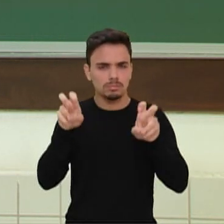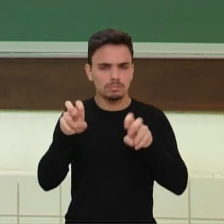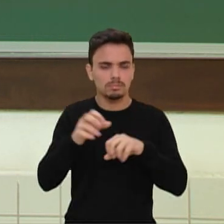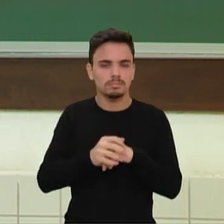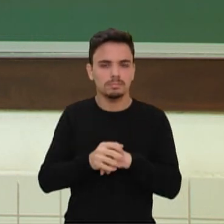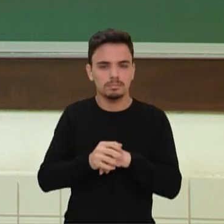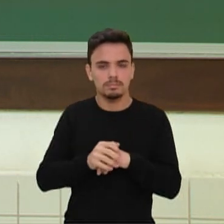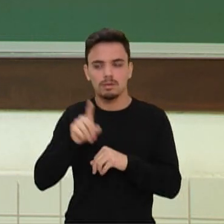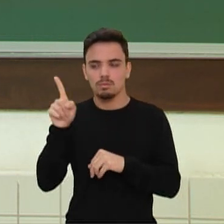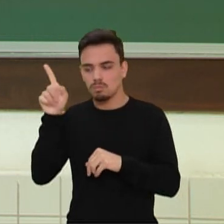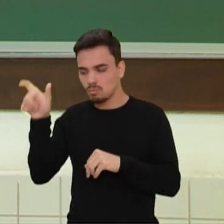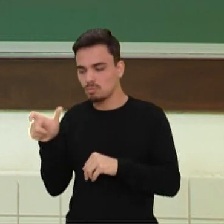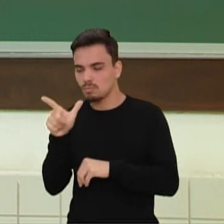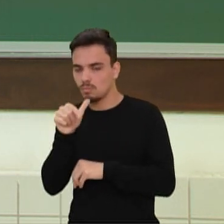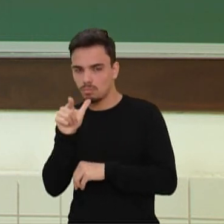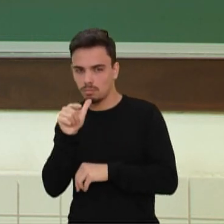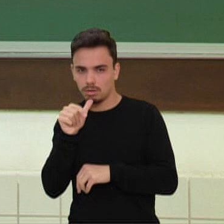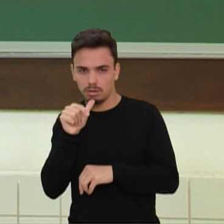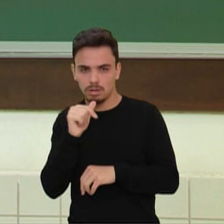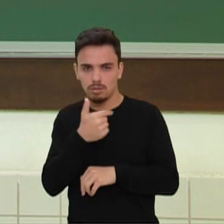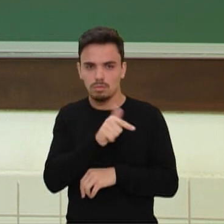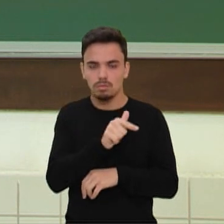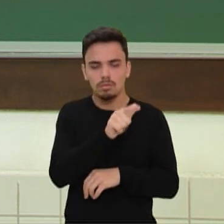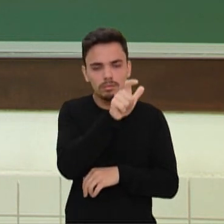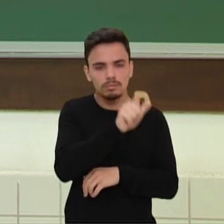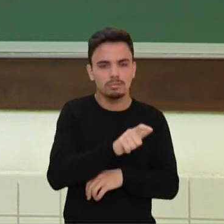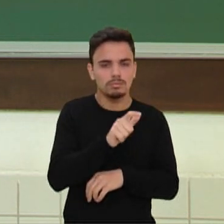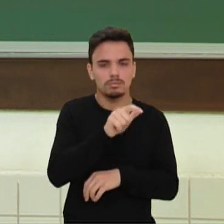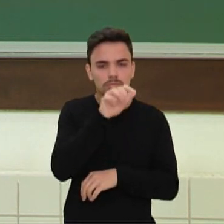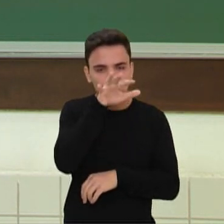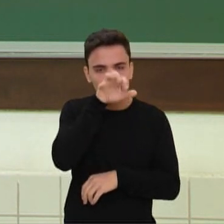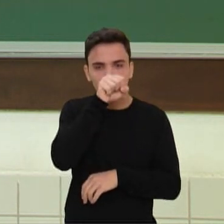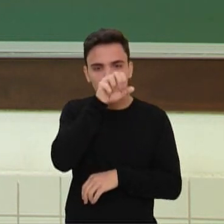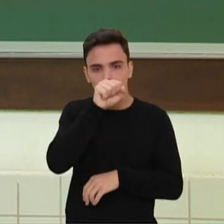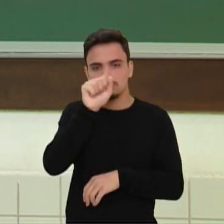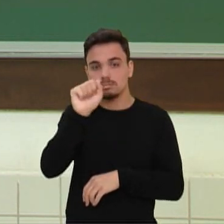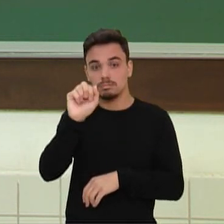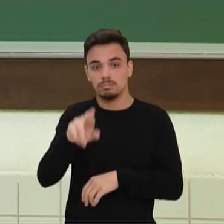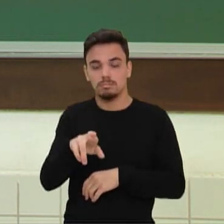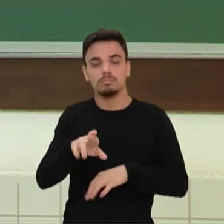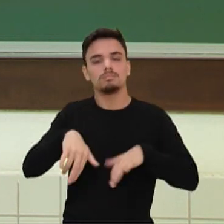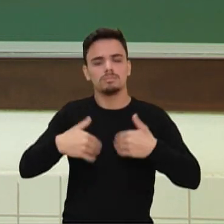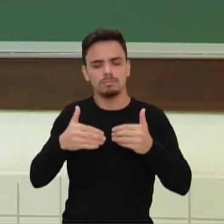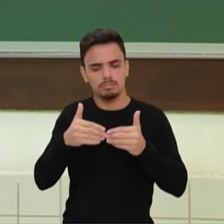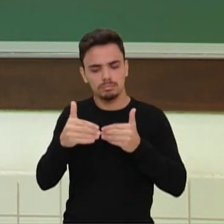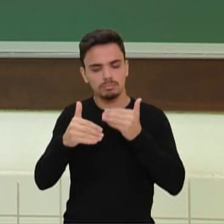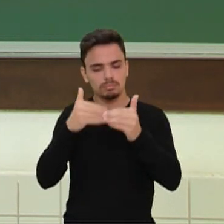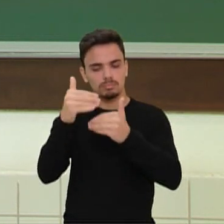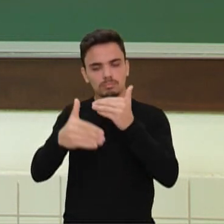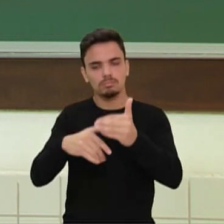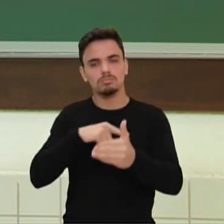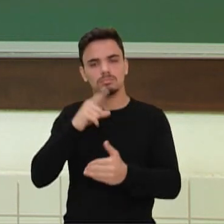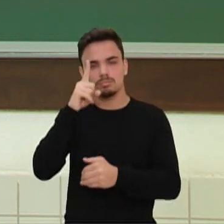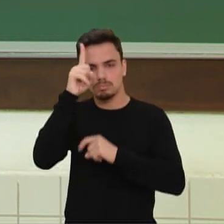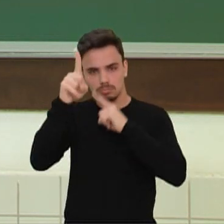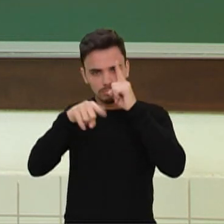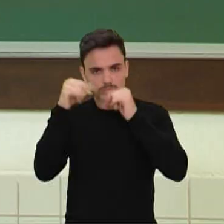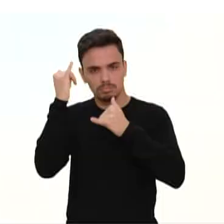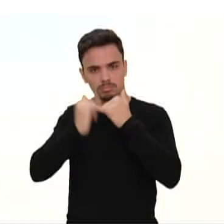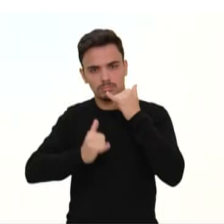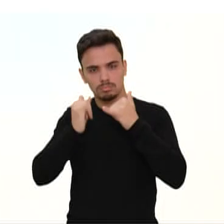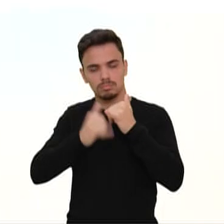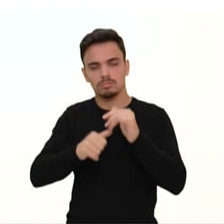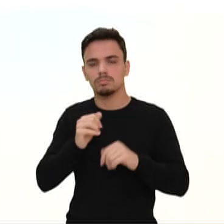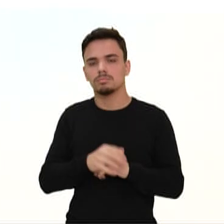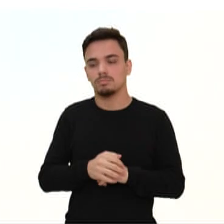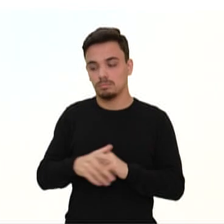a água, para Anaxímenes era o ar e assim por diante. Então aqui tem uma ideia parecida. O princípio unitário